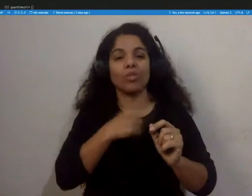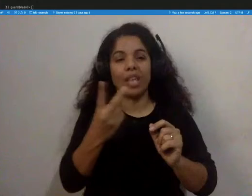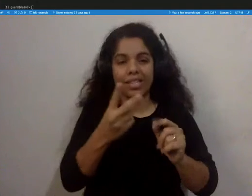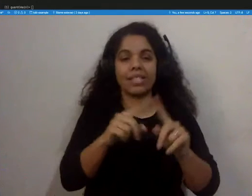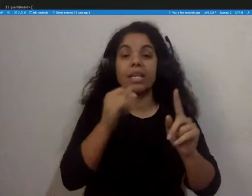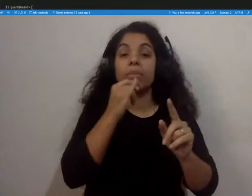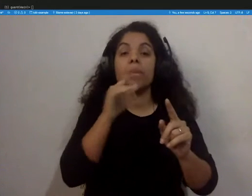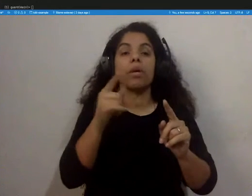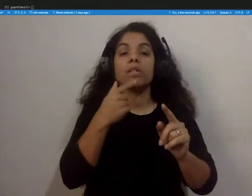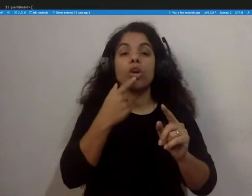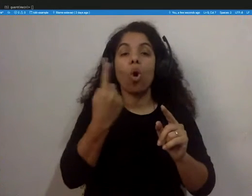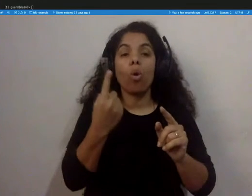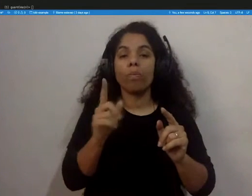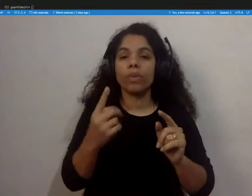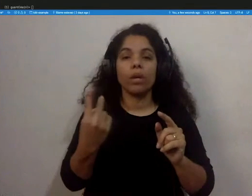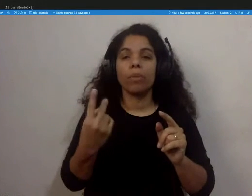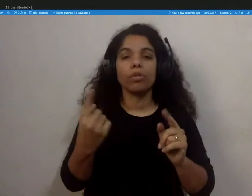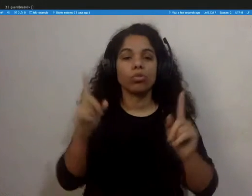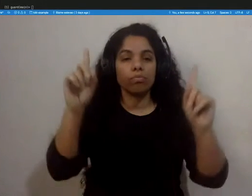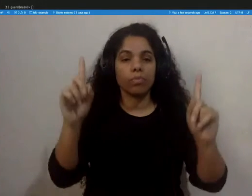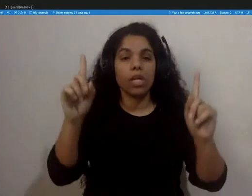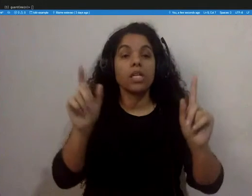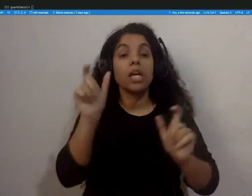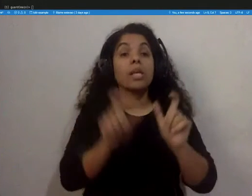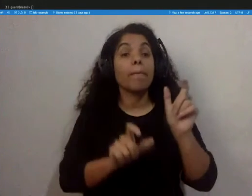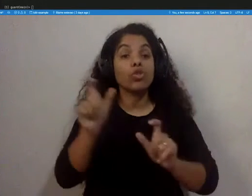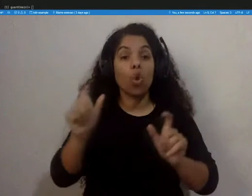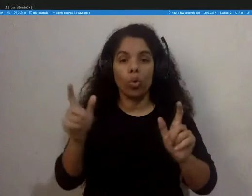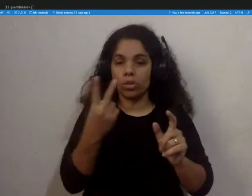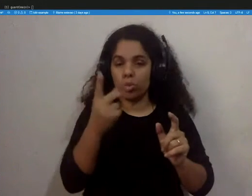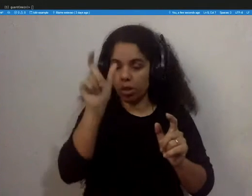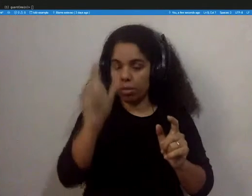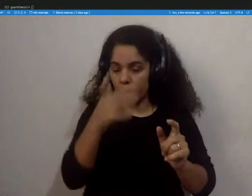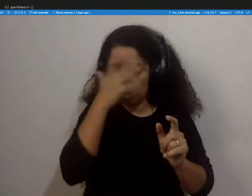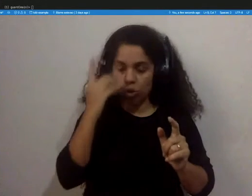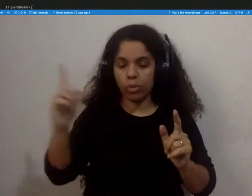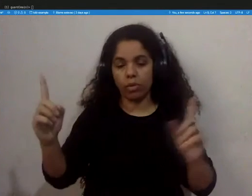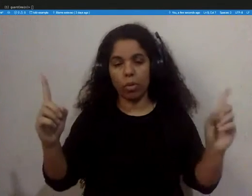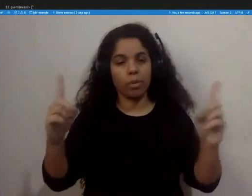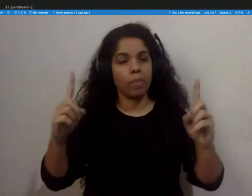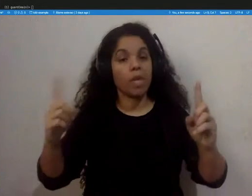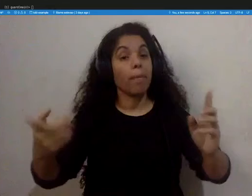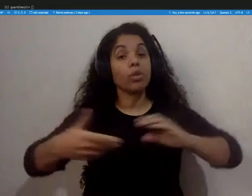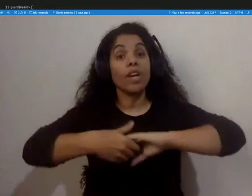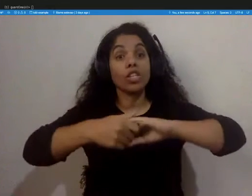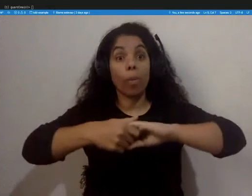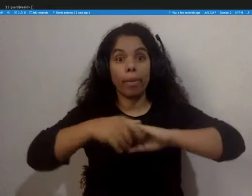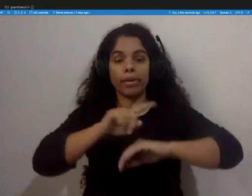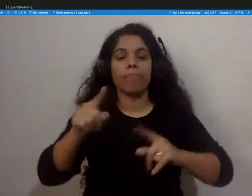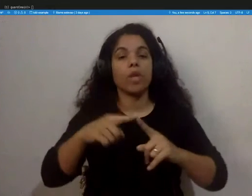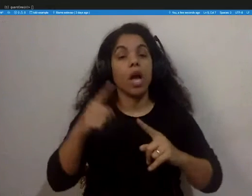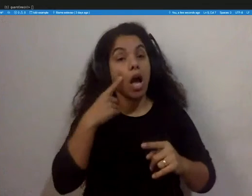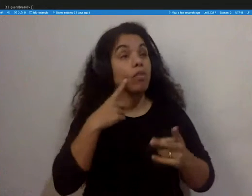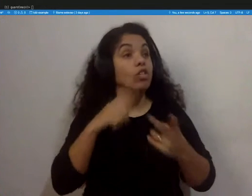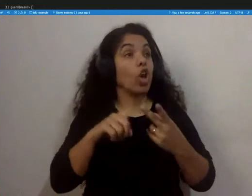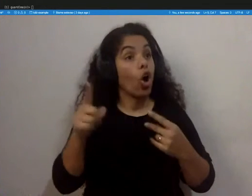assim. Imagina que tem duas pessoas, as pessoas vão se cumprimentar, e uma pessoa vai virar para outra e vai falar o seguinte: olha,